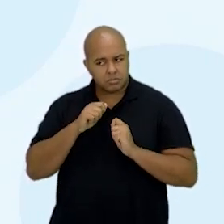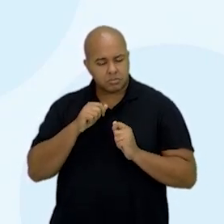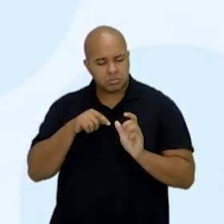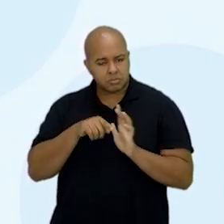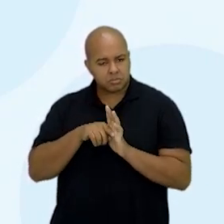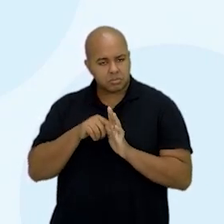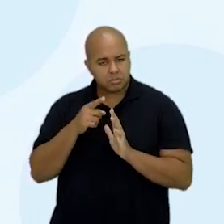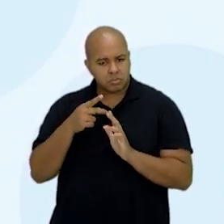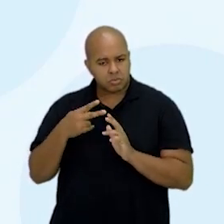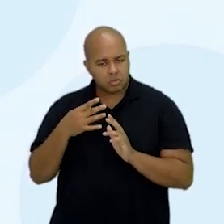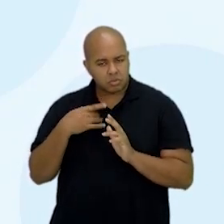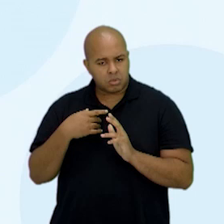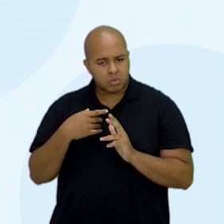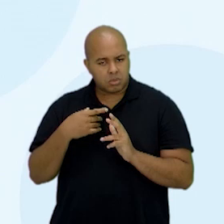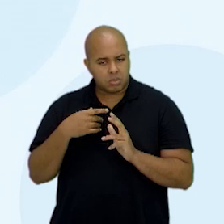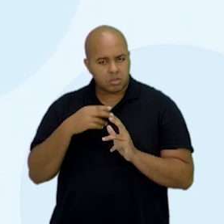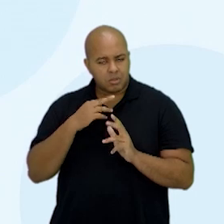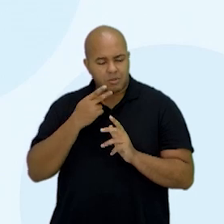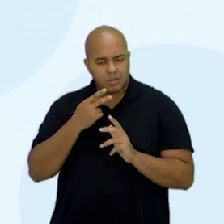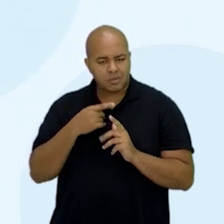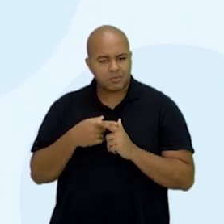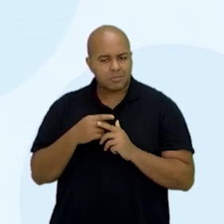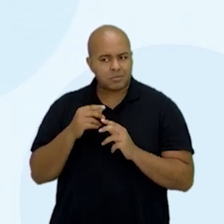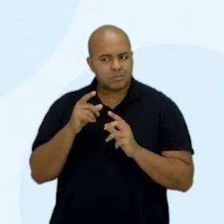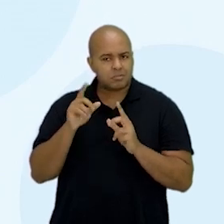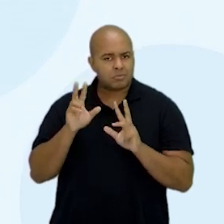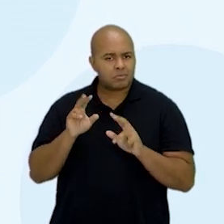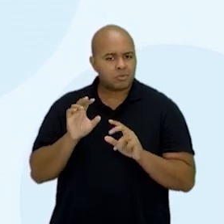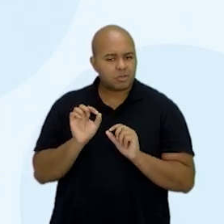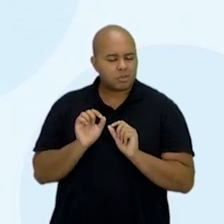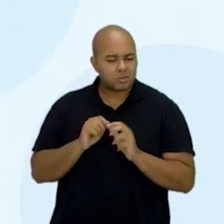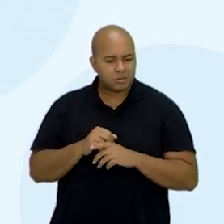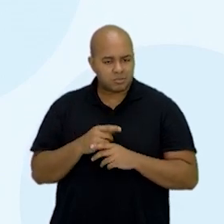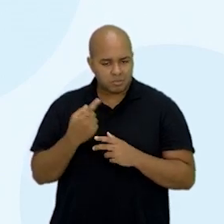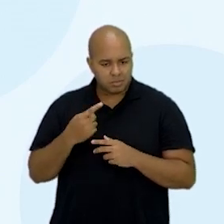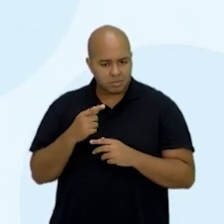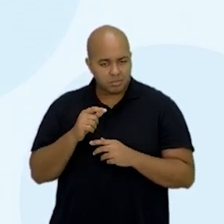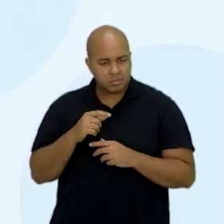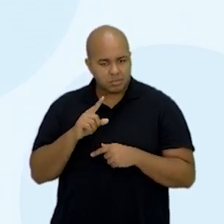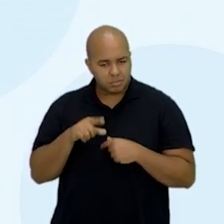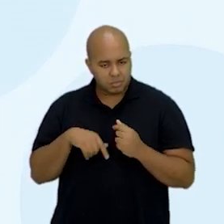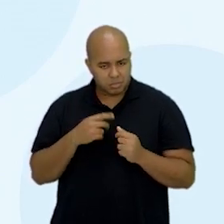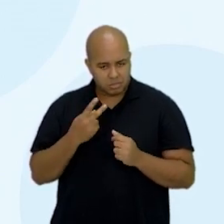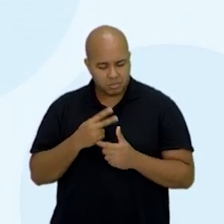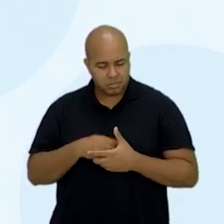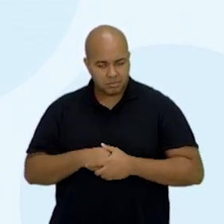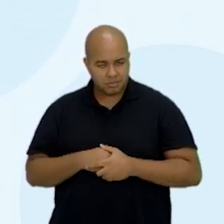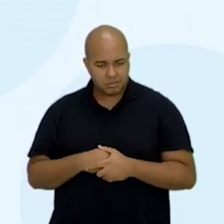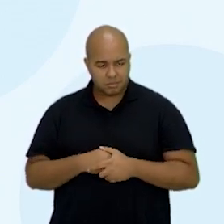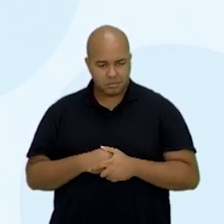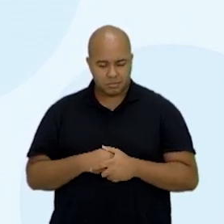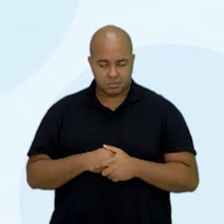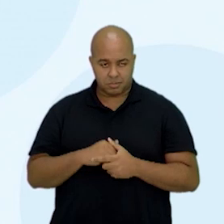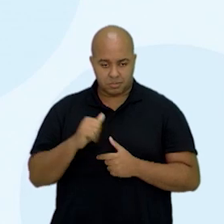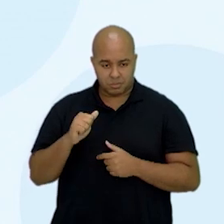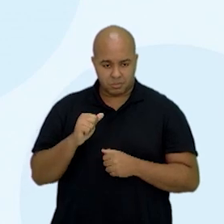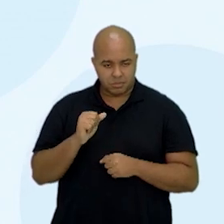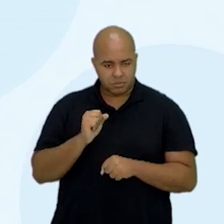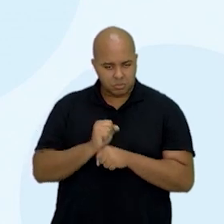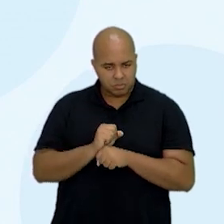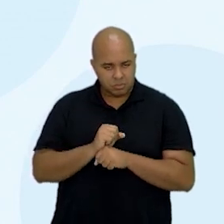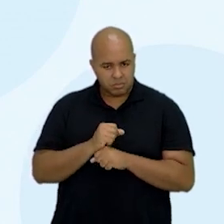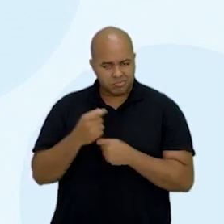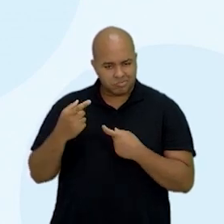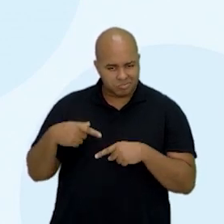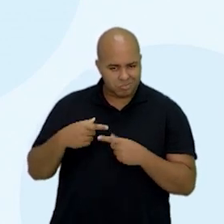de número 1 e 2 falam sobre respectivamente então primeiro número 1 depois o número 2 letra A Stop